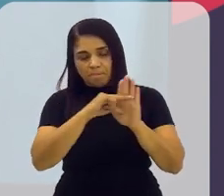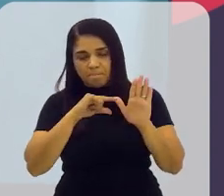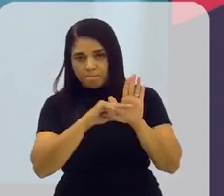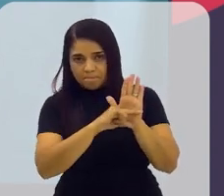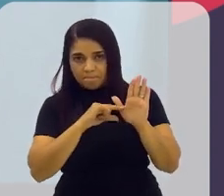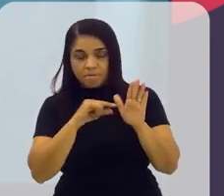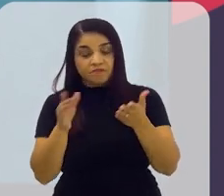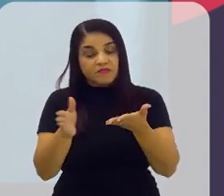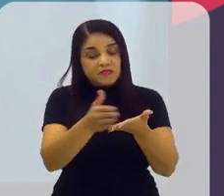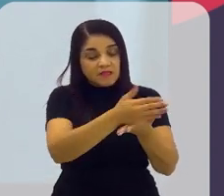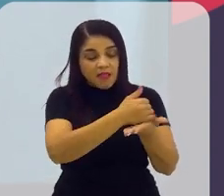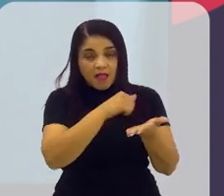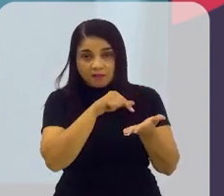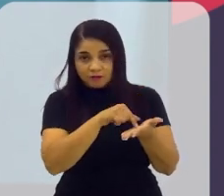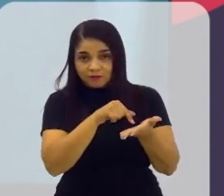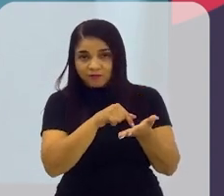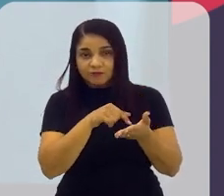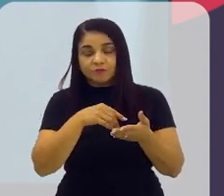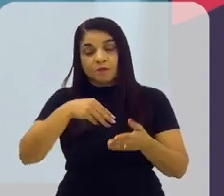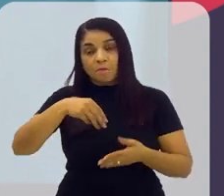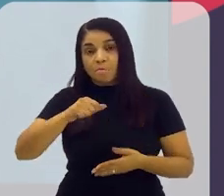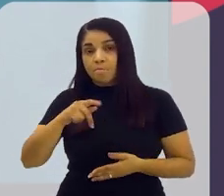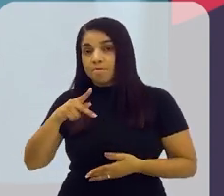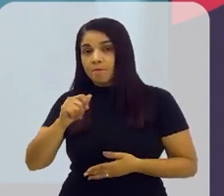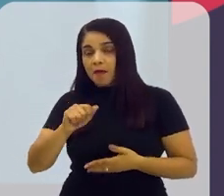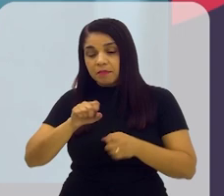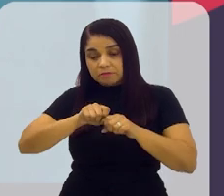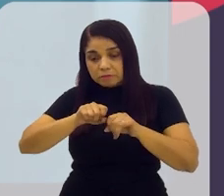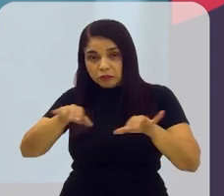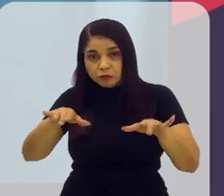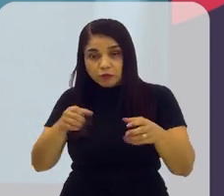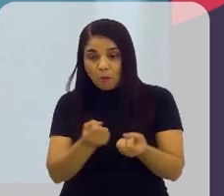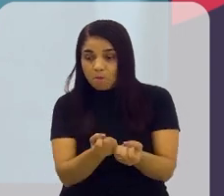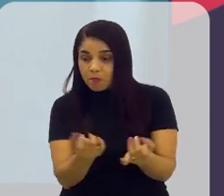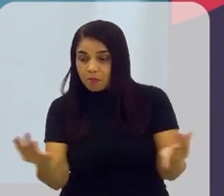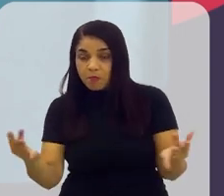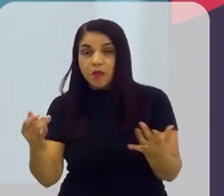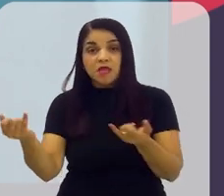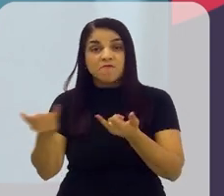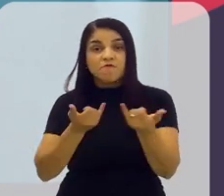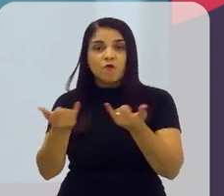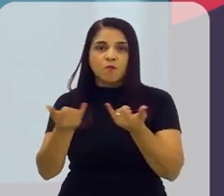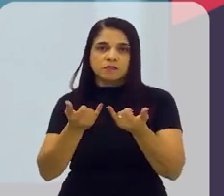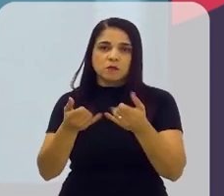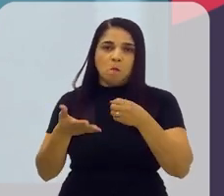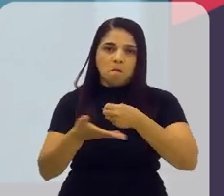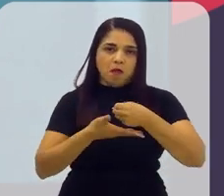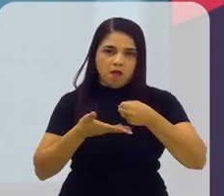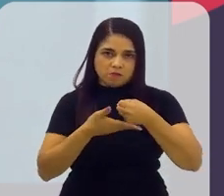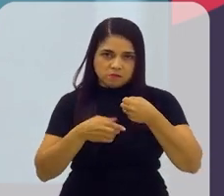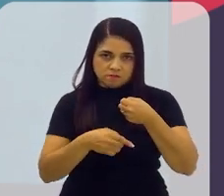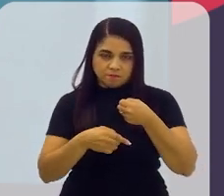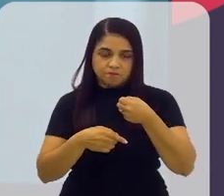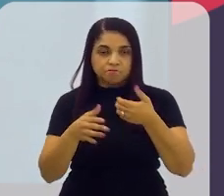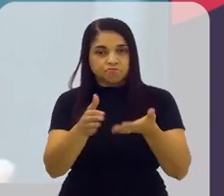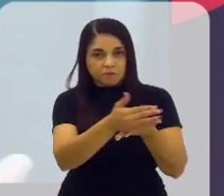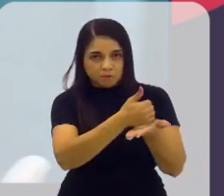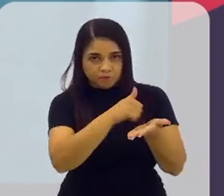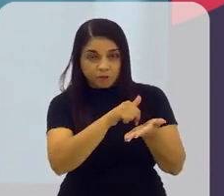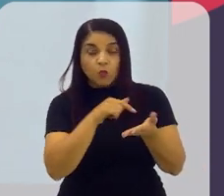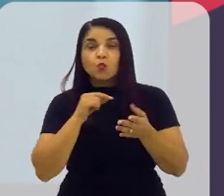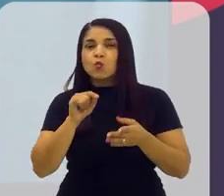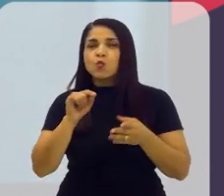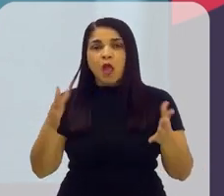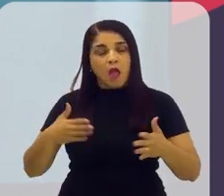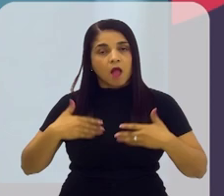A gente baixou essas bases de dados e construiu um mapa de distribuição dessa espécie com base na informação. E aí, Qual foi a primeira coisa